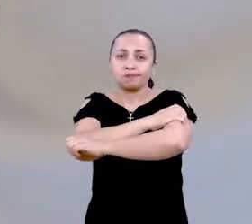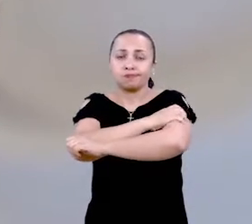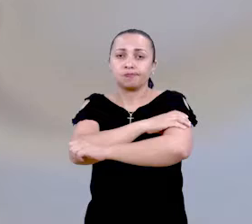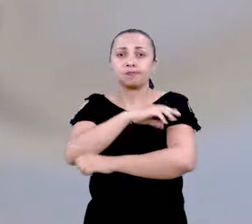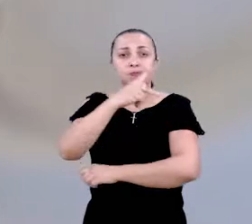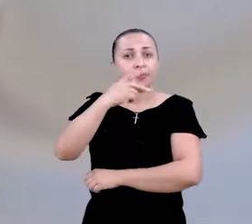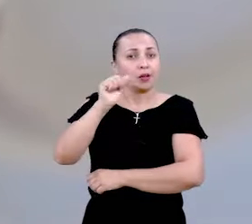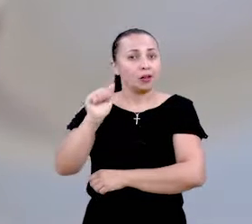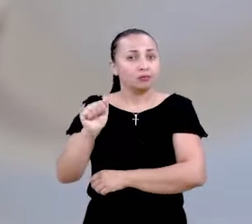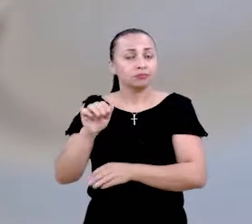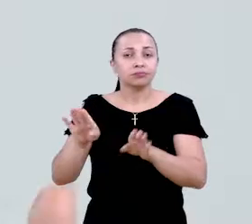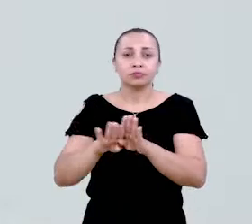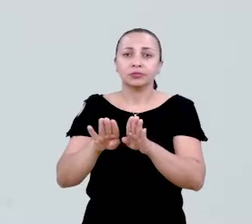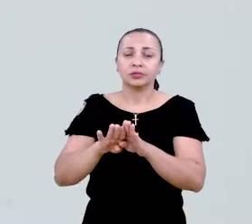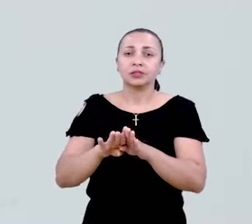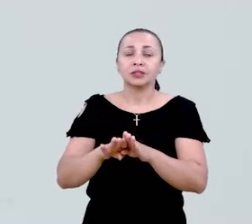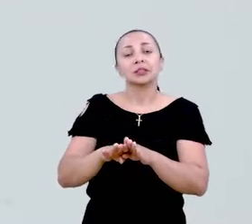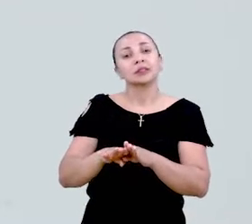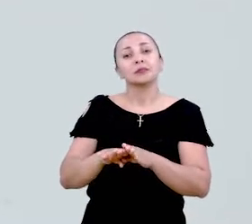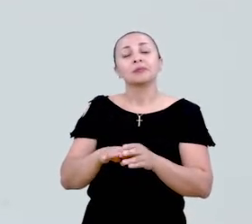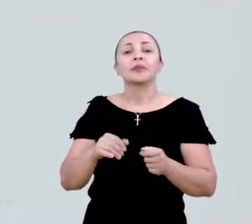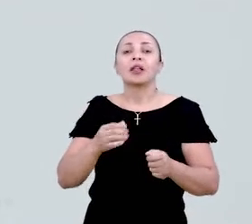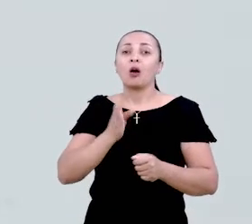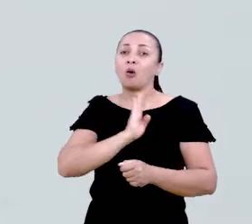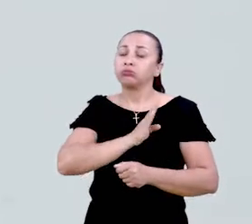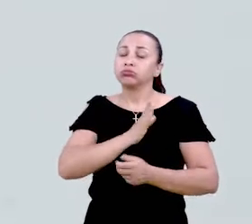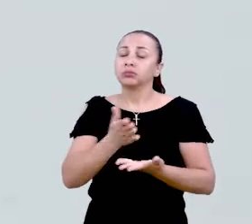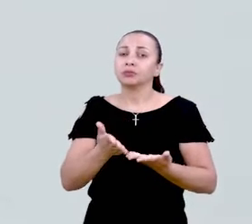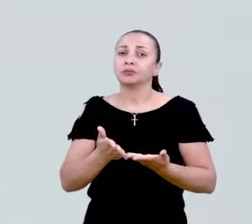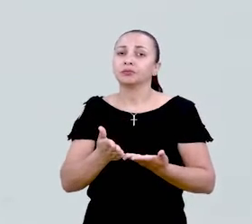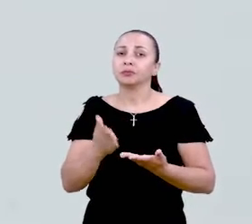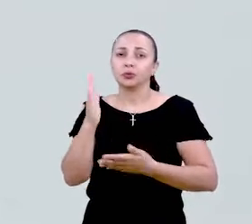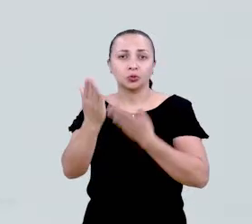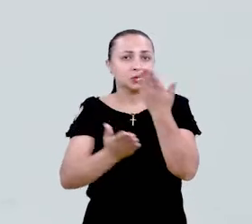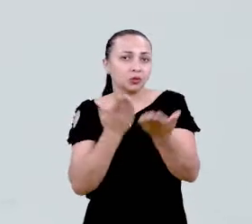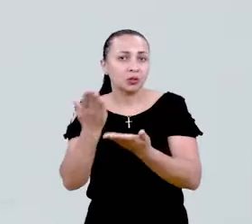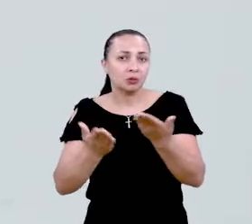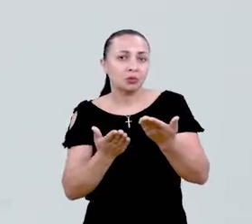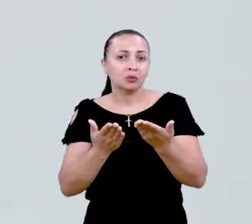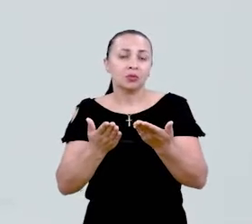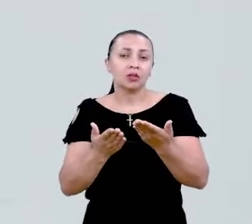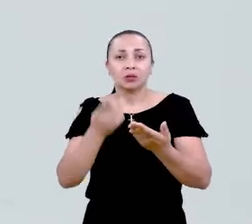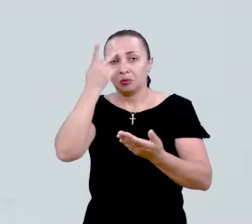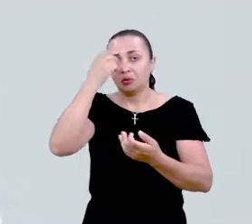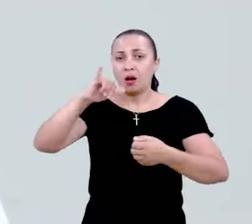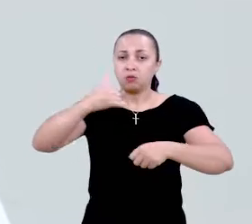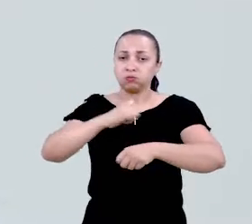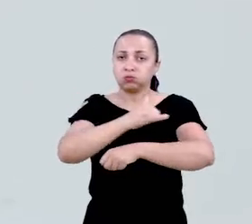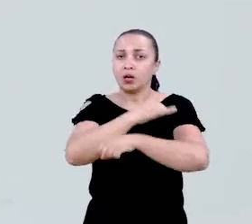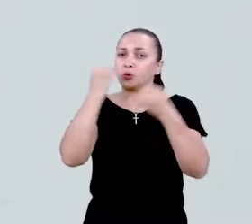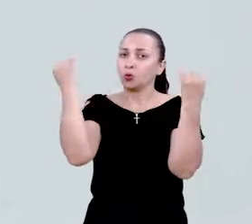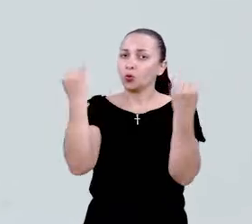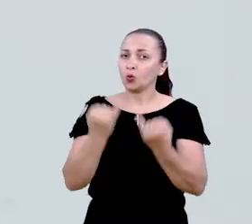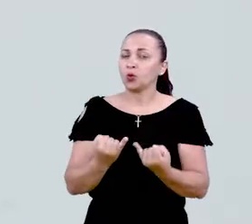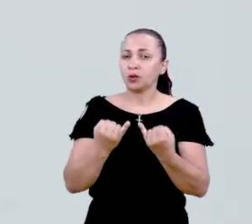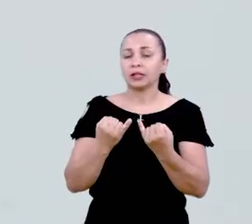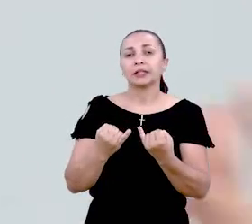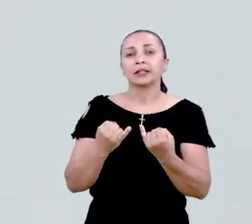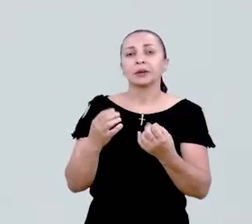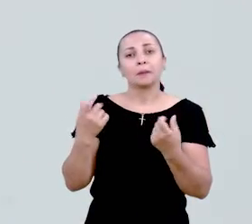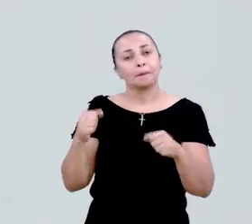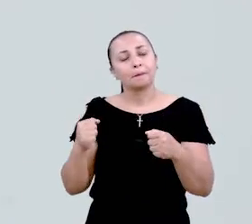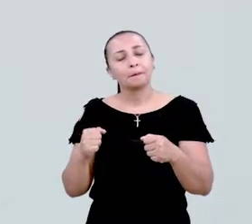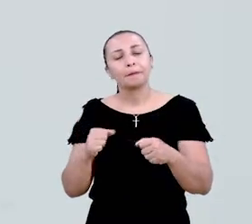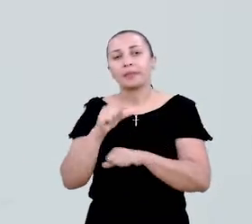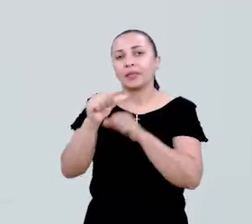arterial e a dislipidemia. No que diz respeito ao tratamento da obesidade, lógico, sempre a tendência de mudança de